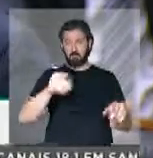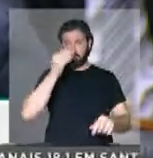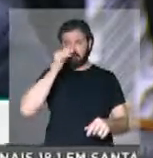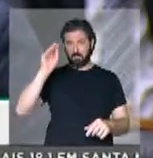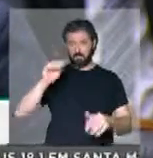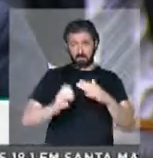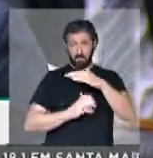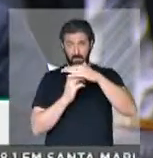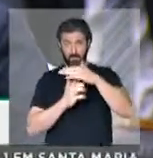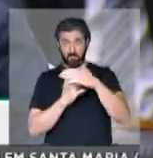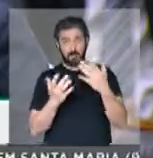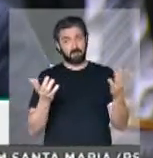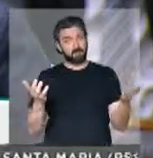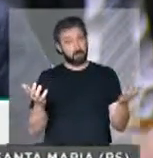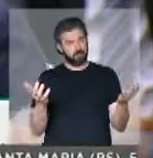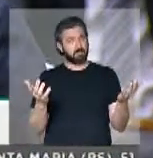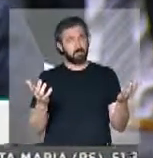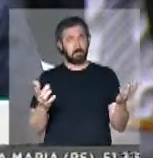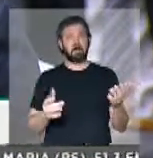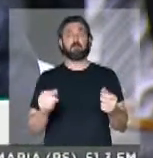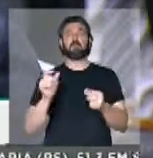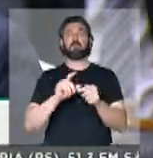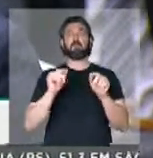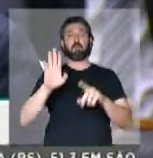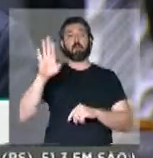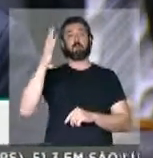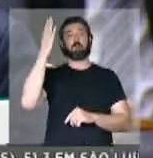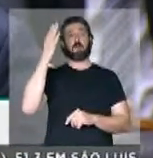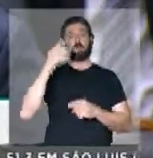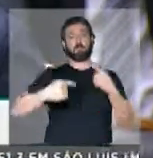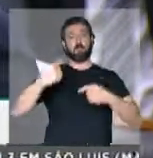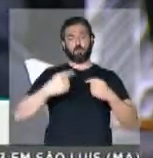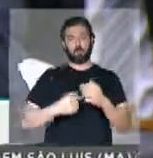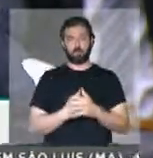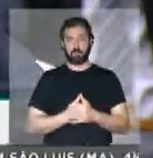menospreza o empresariado, está fazendo demagogia política.